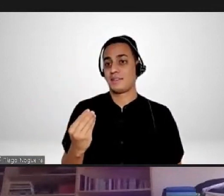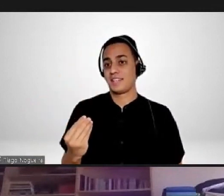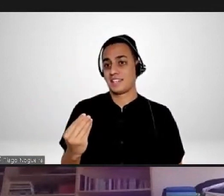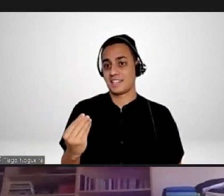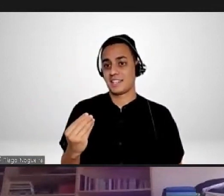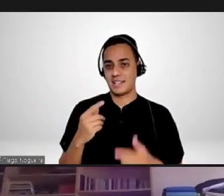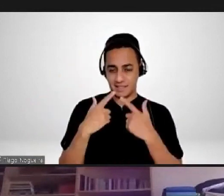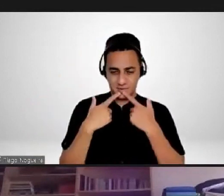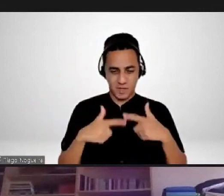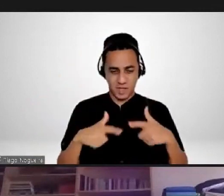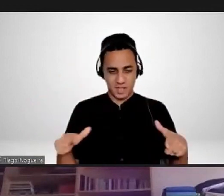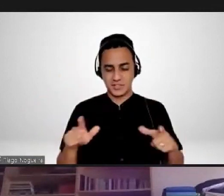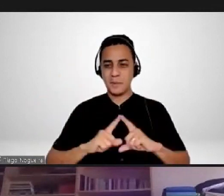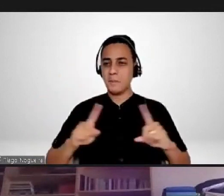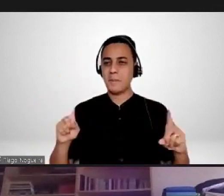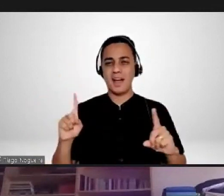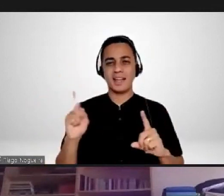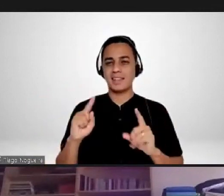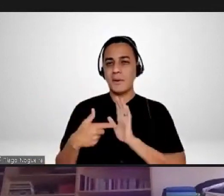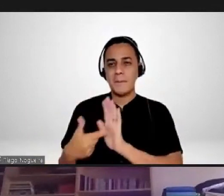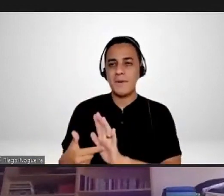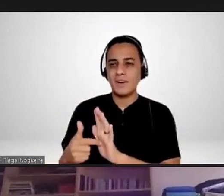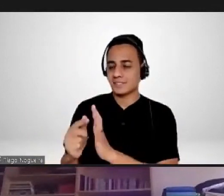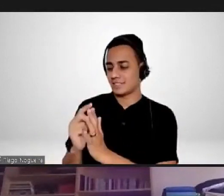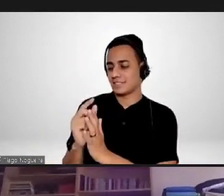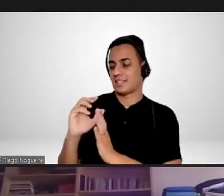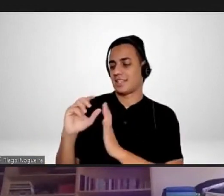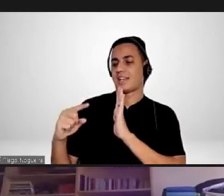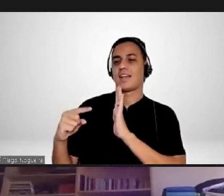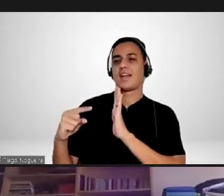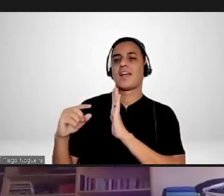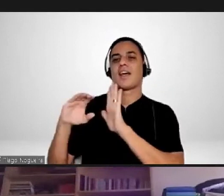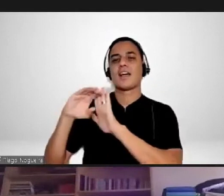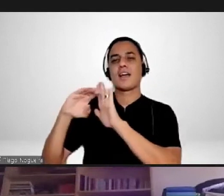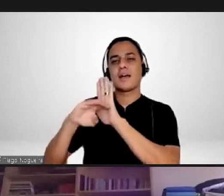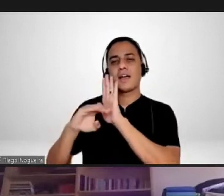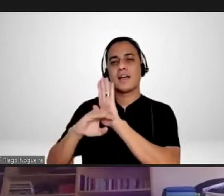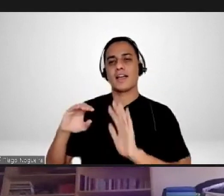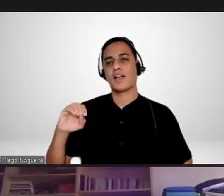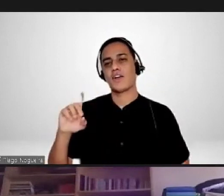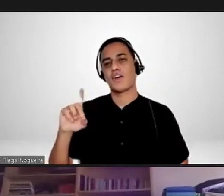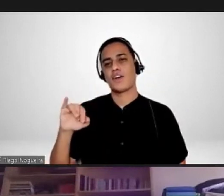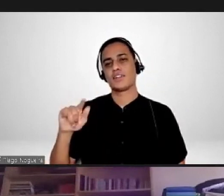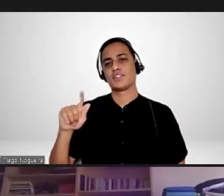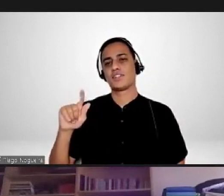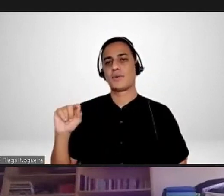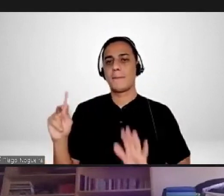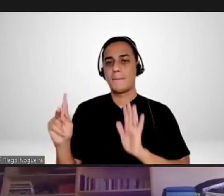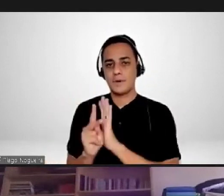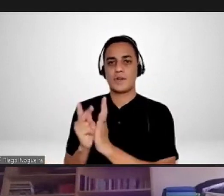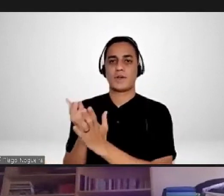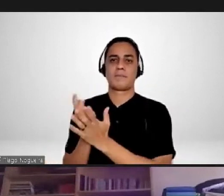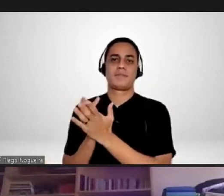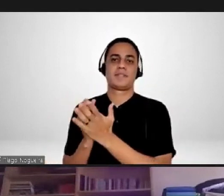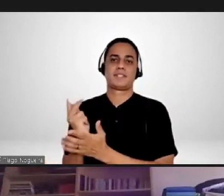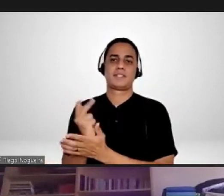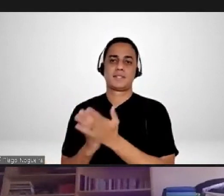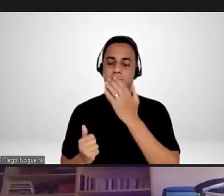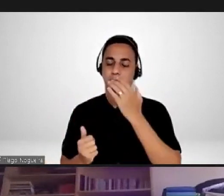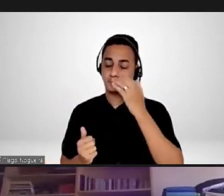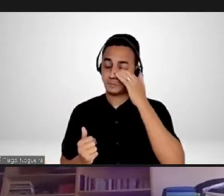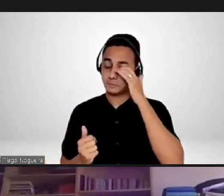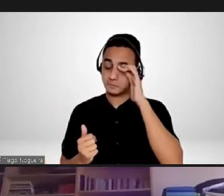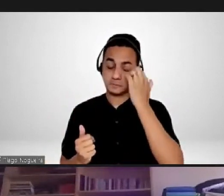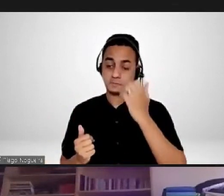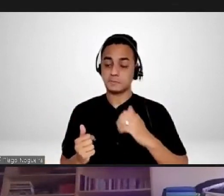são oferecidos os códigos do desenho, né, para as crianças, para os estudantes. Ou seja,